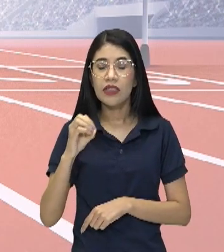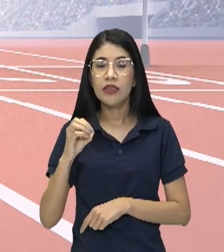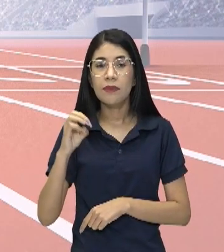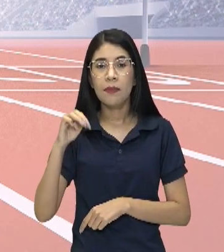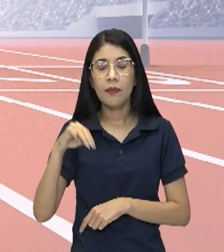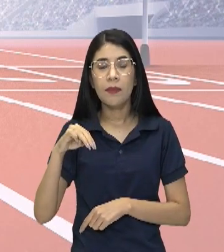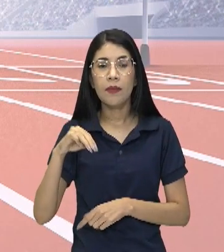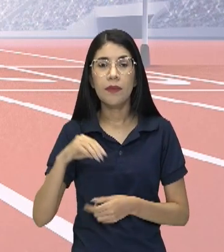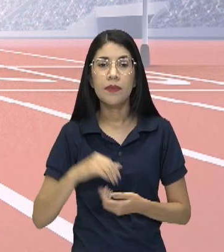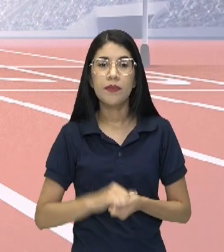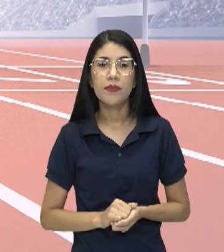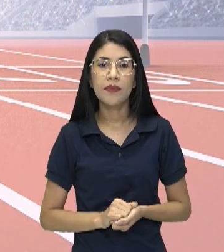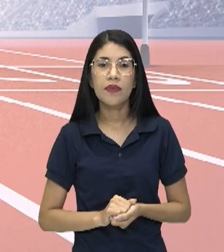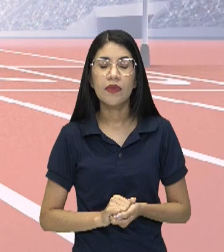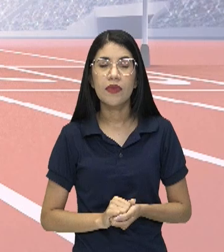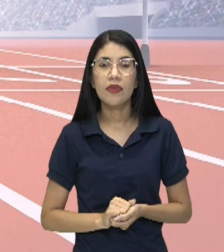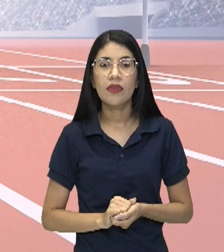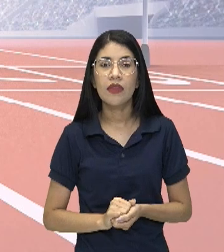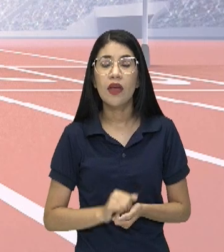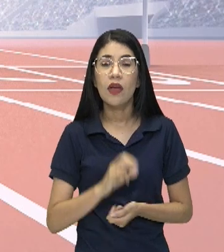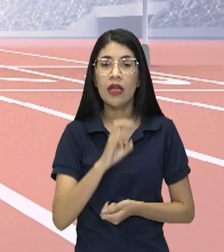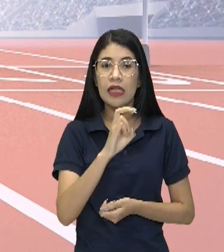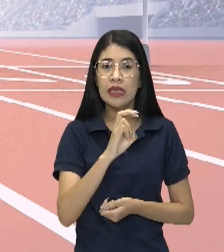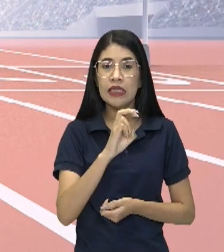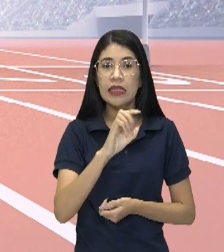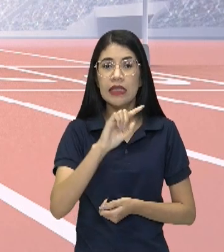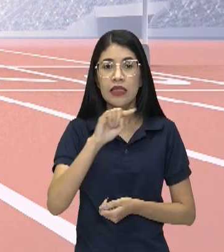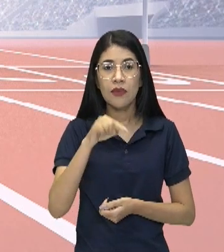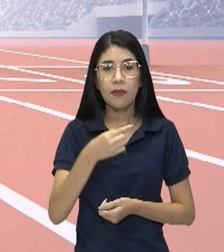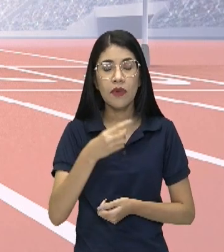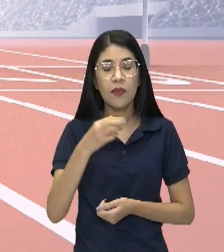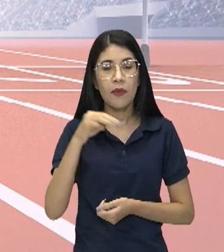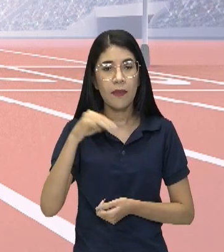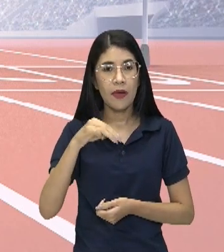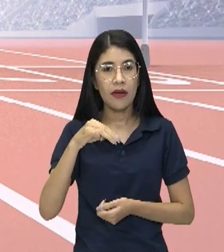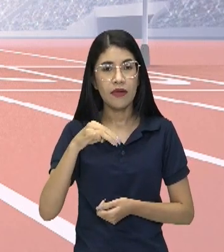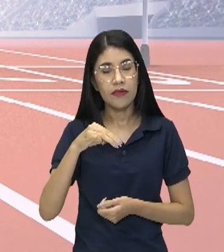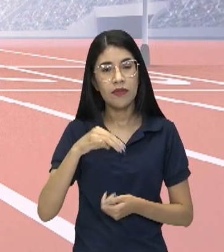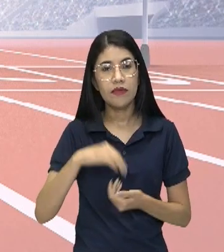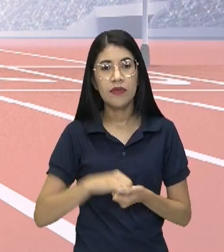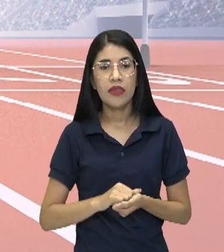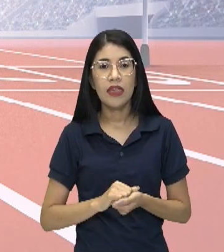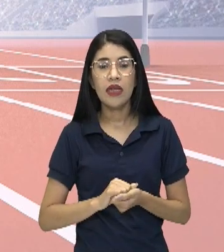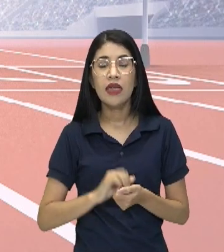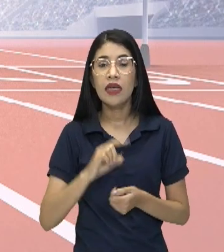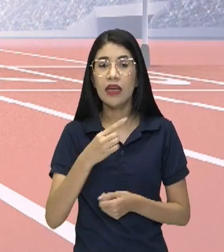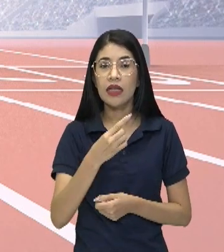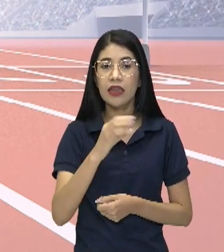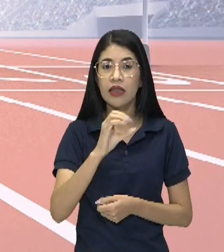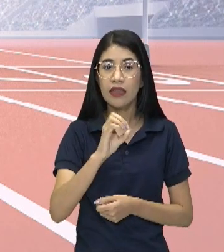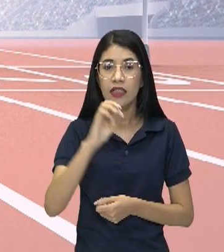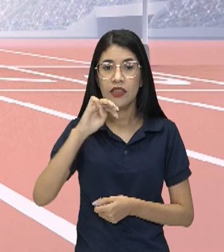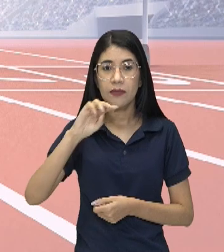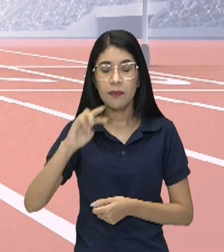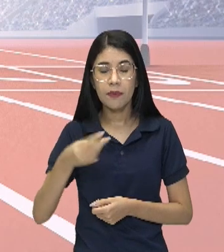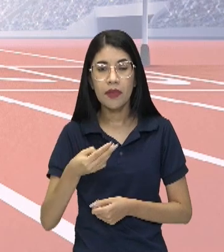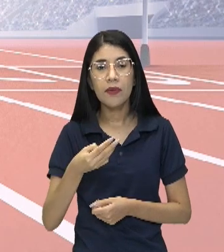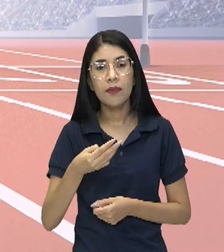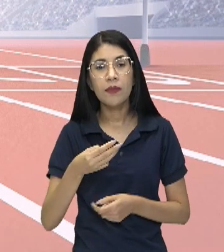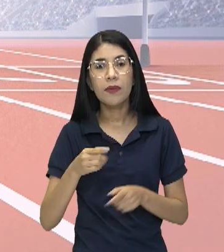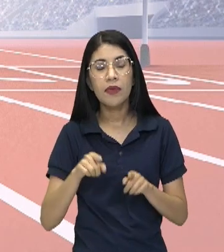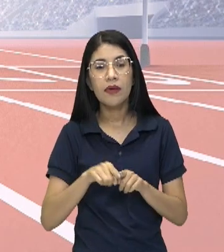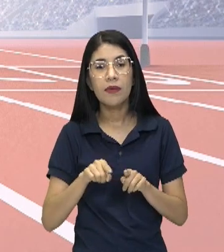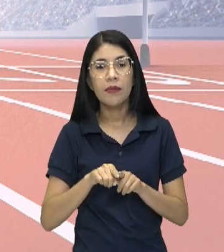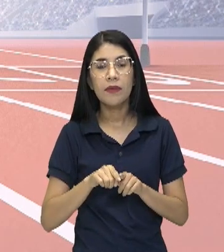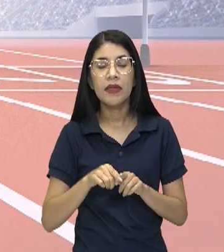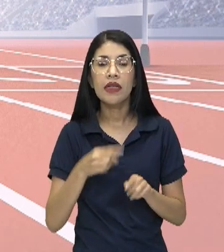os 5.000 metros lá em cima, para a gente corrigir, deixar bem certinho. E a gente vai ter o dobro, né? Os 10.000 metros, que é a prova mais